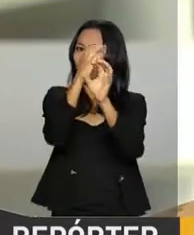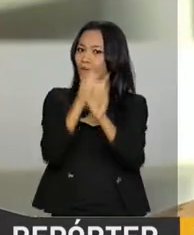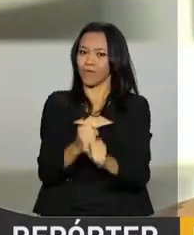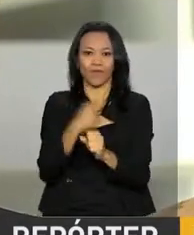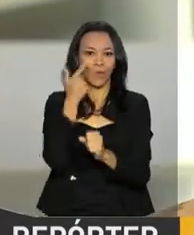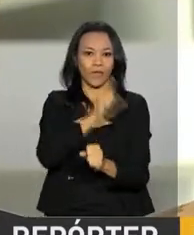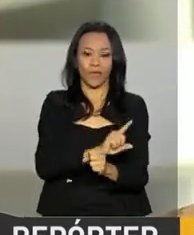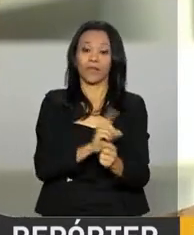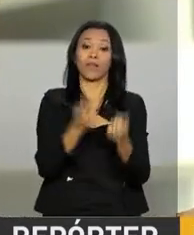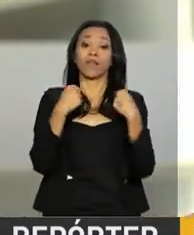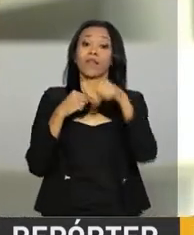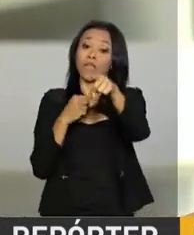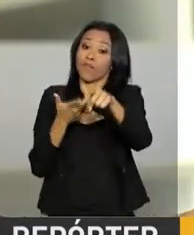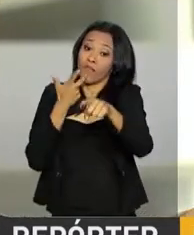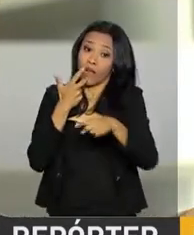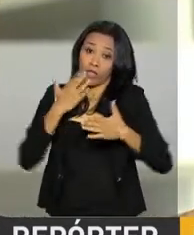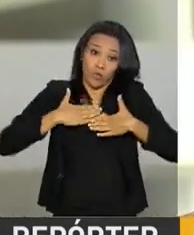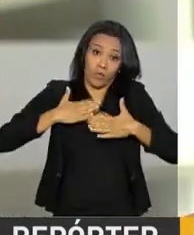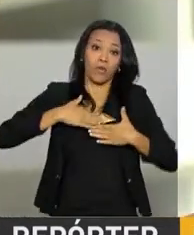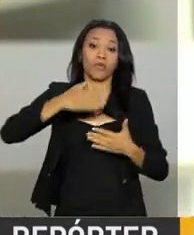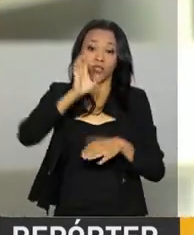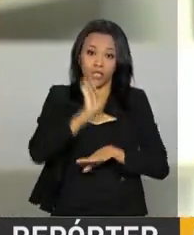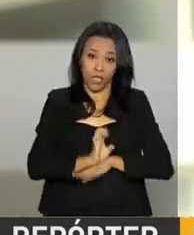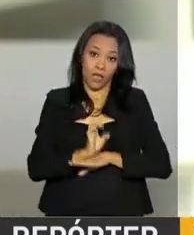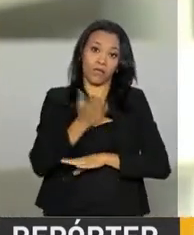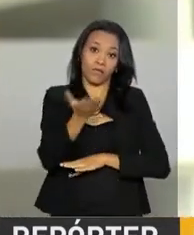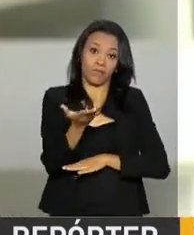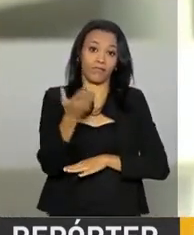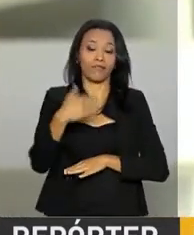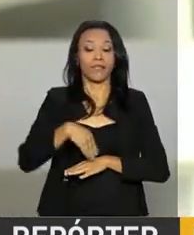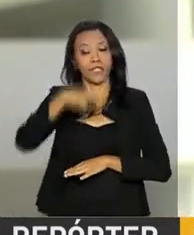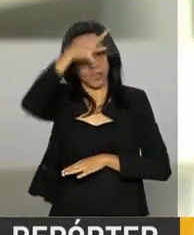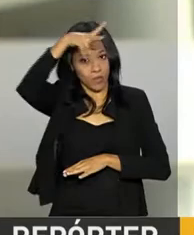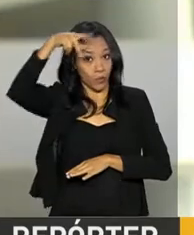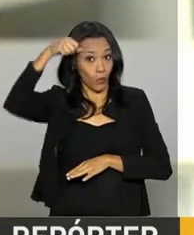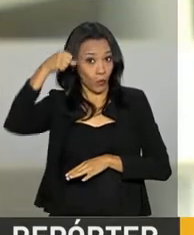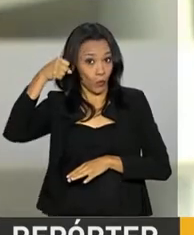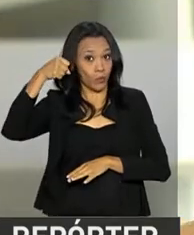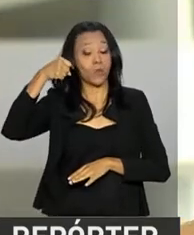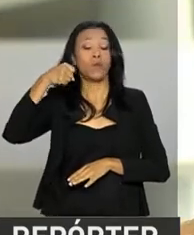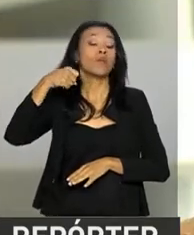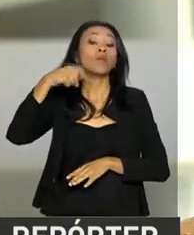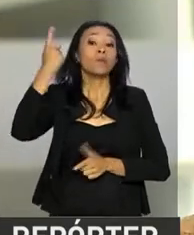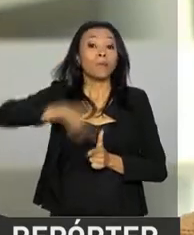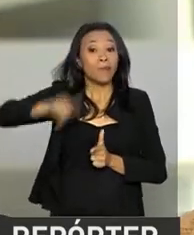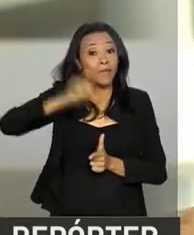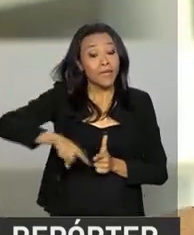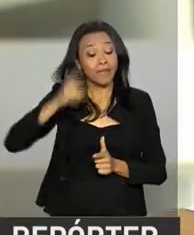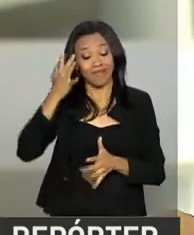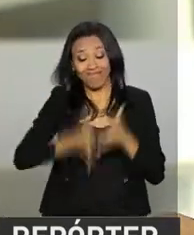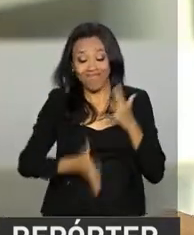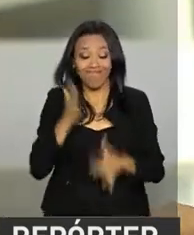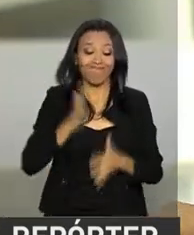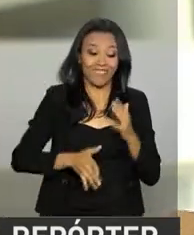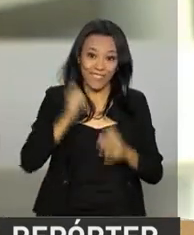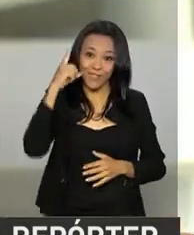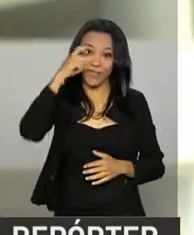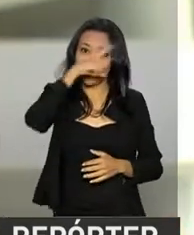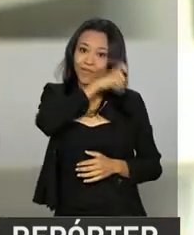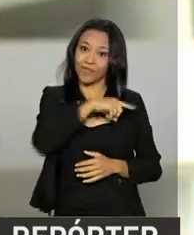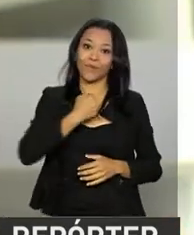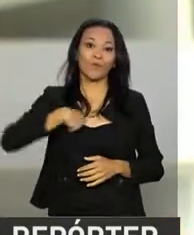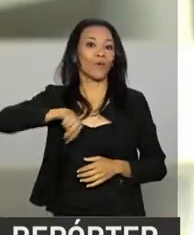como todos os prefeitos posso falar do meu estado só de mato grosso estamos aí com um déficit muito muito complicado onde nós não conseguimos